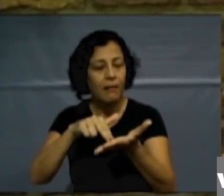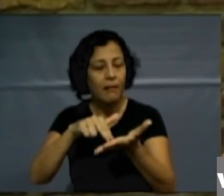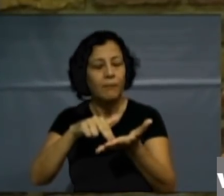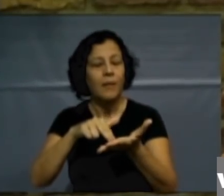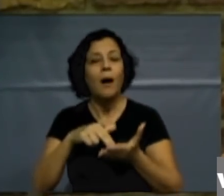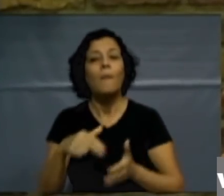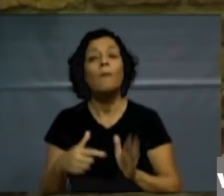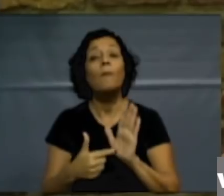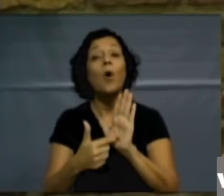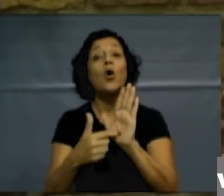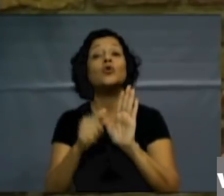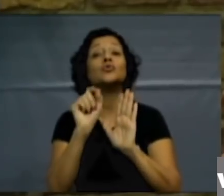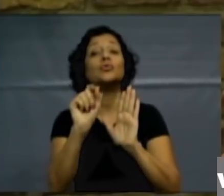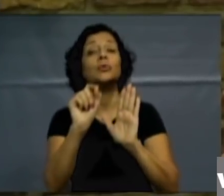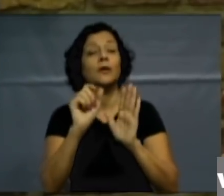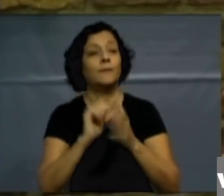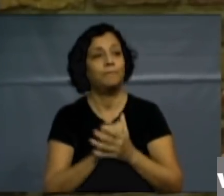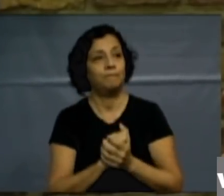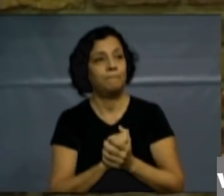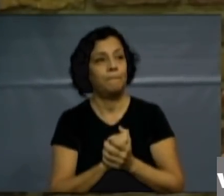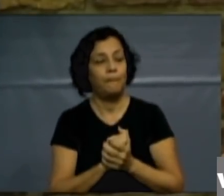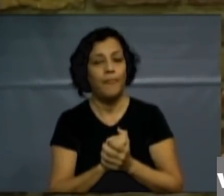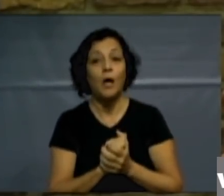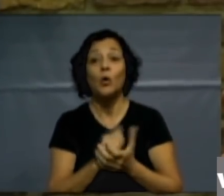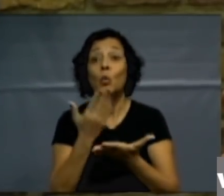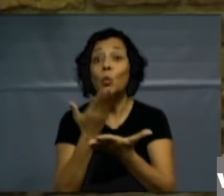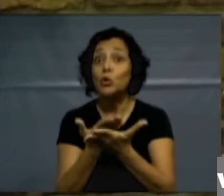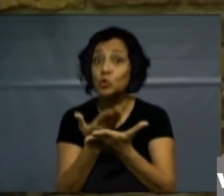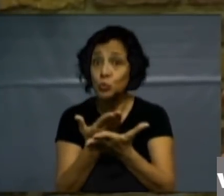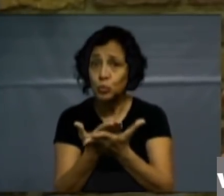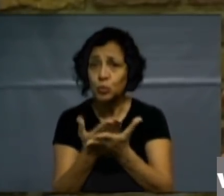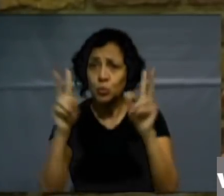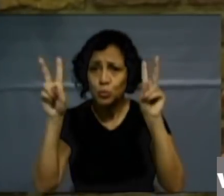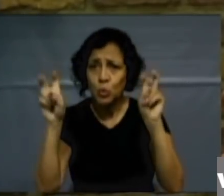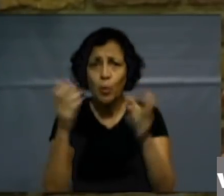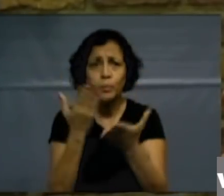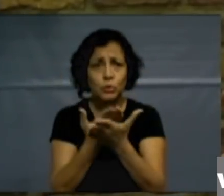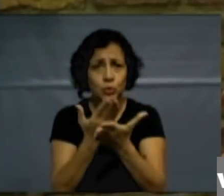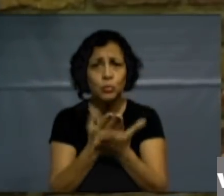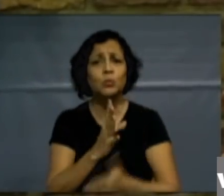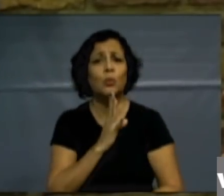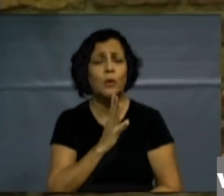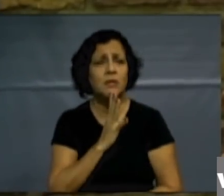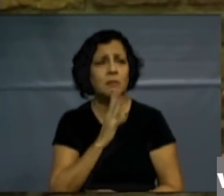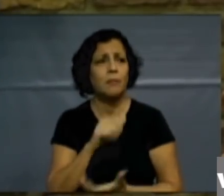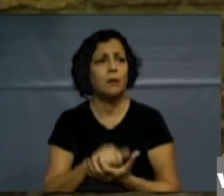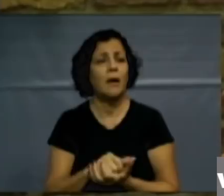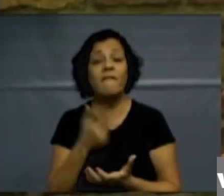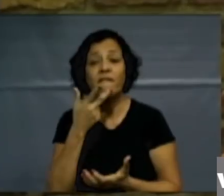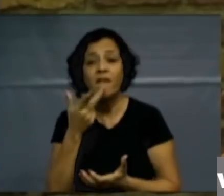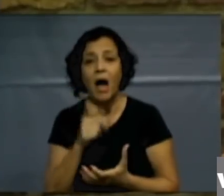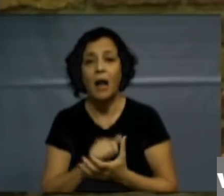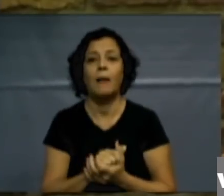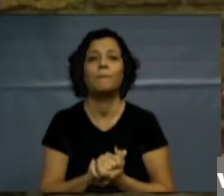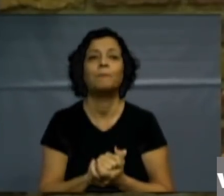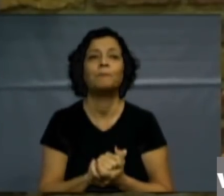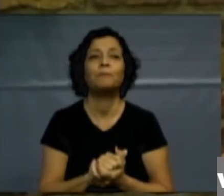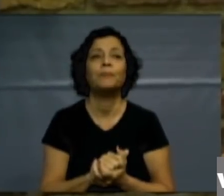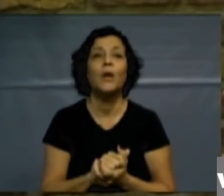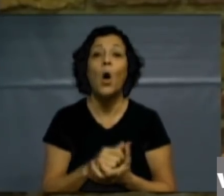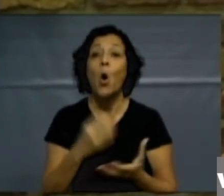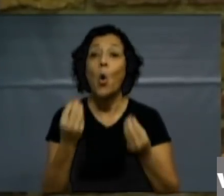1, olha só como que ele vai falar do estudo também aí, do conhecimento. Ele vai dizer, a respeito dos